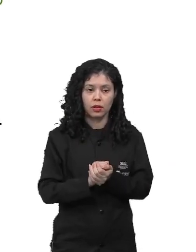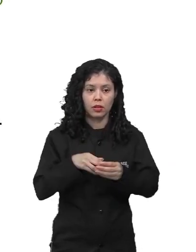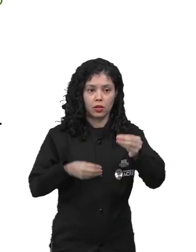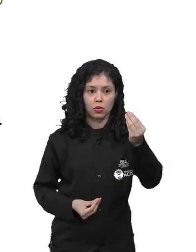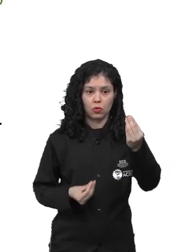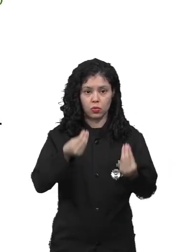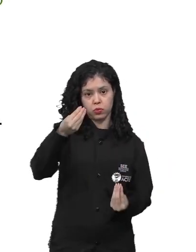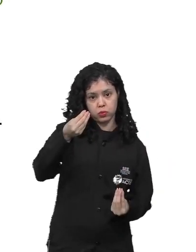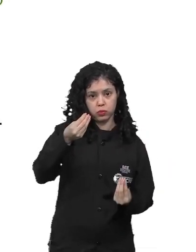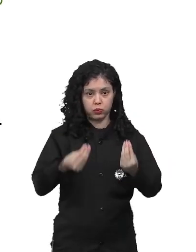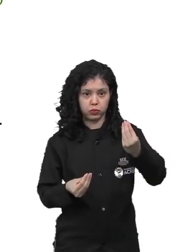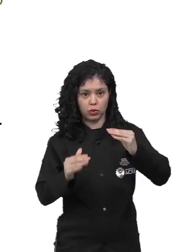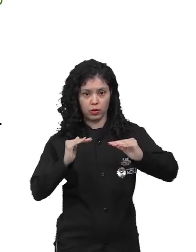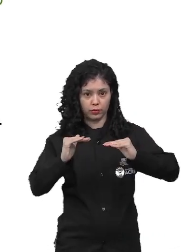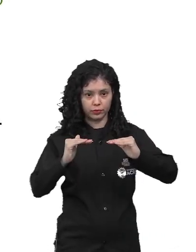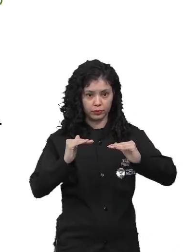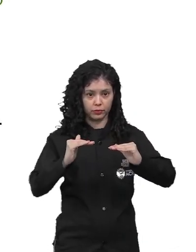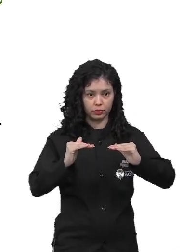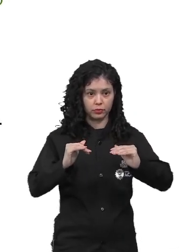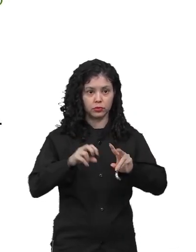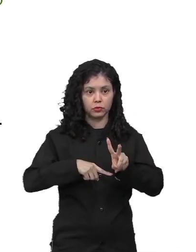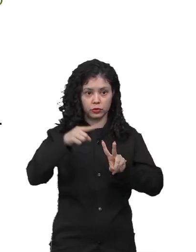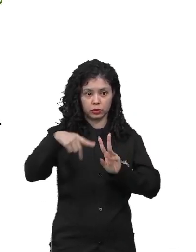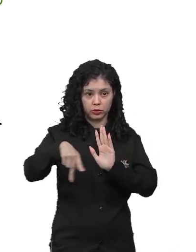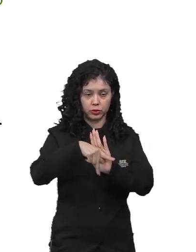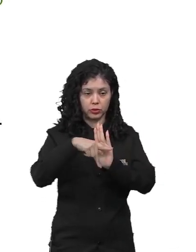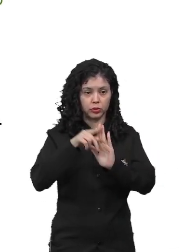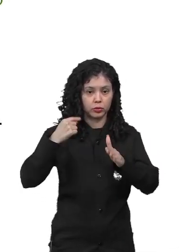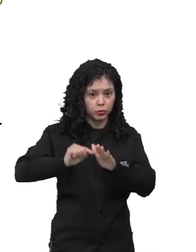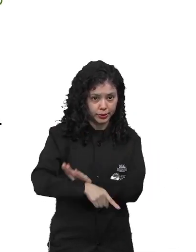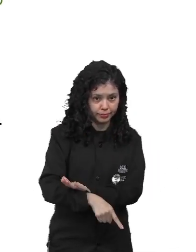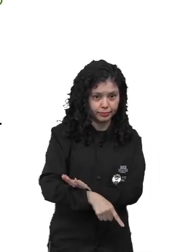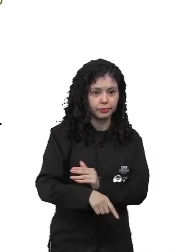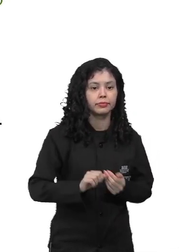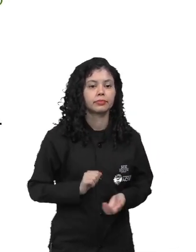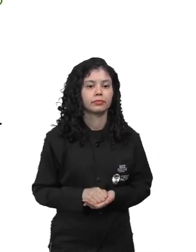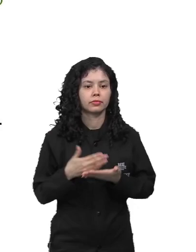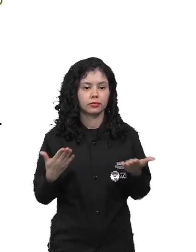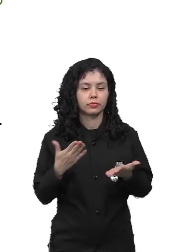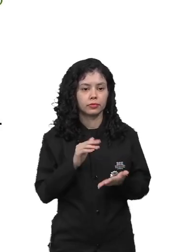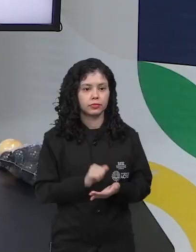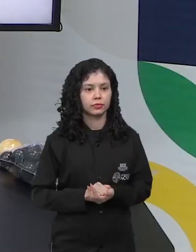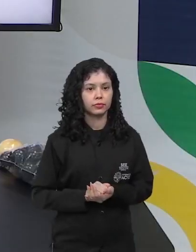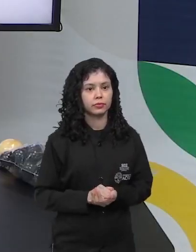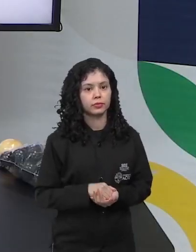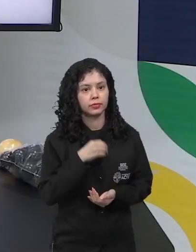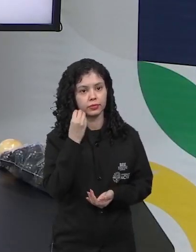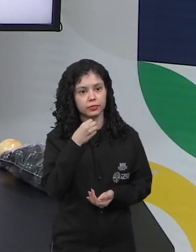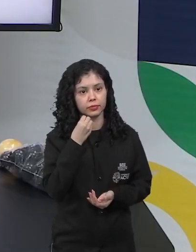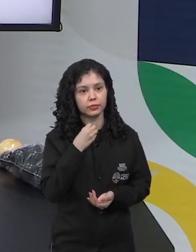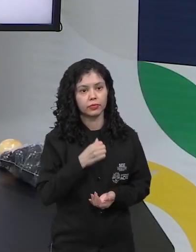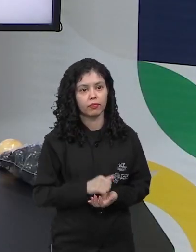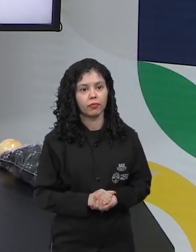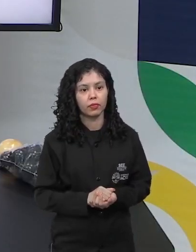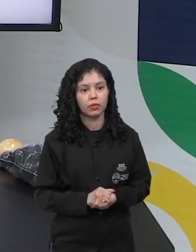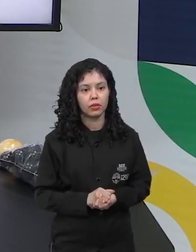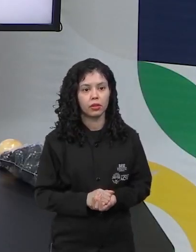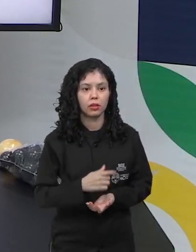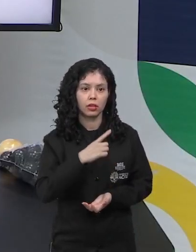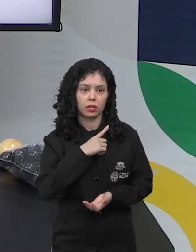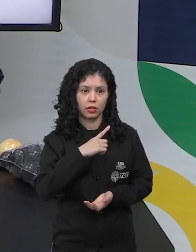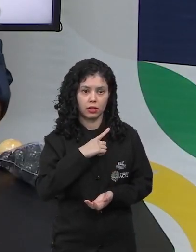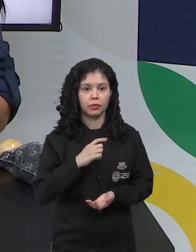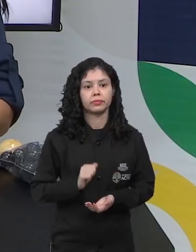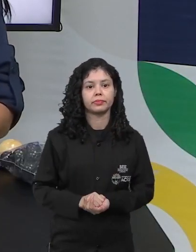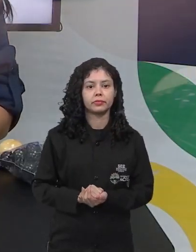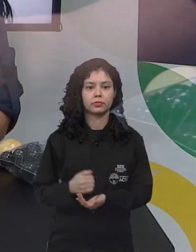um volume igual ao volume do corpo submerso. Então, vamos fazer aqui uma experiência. Então, se a gente pegar